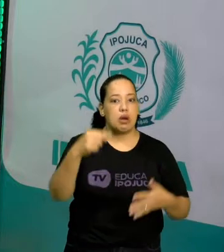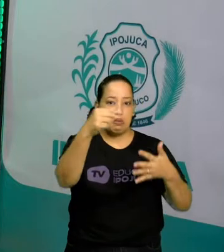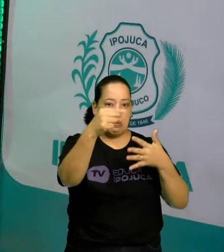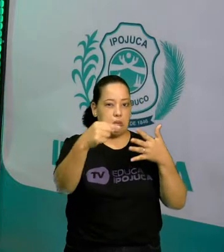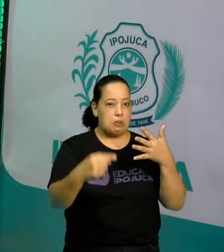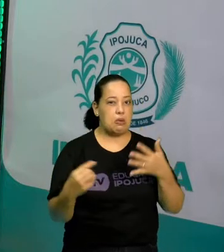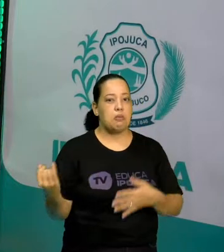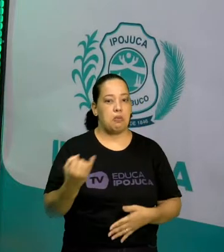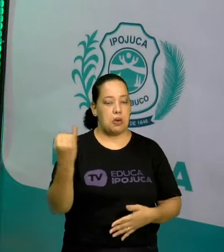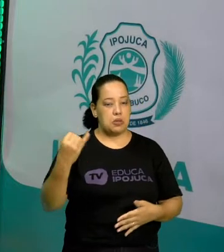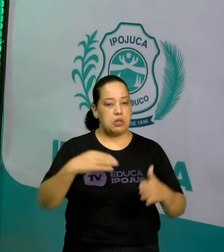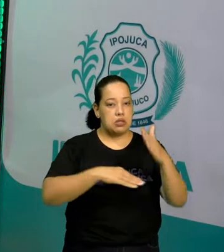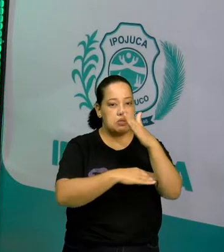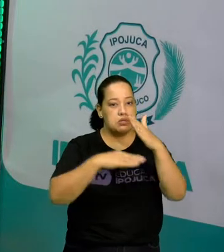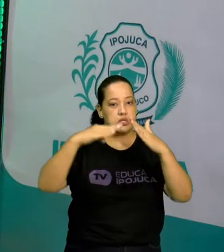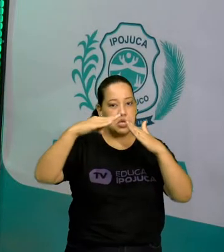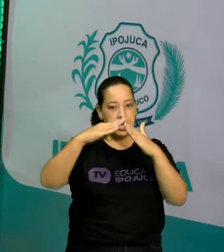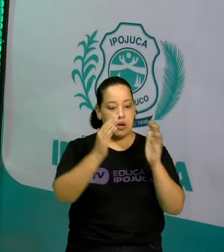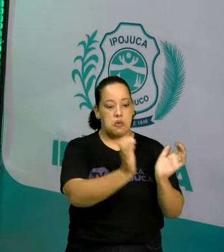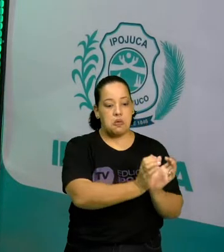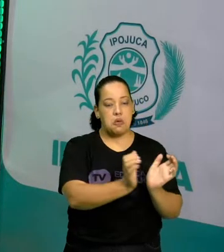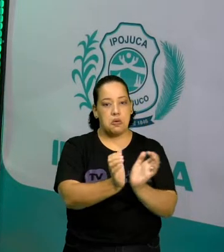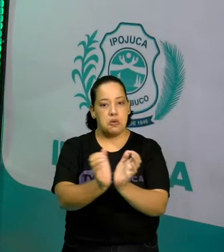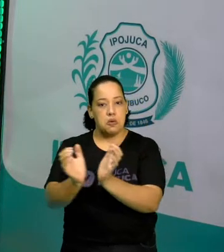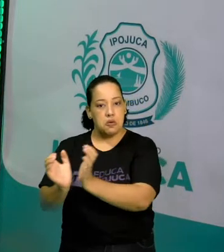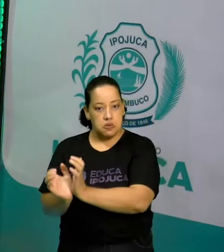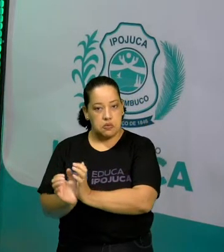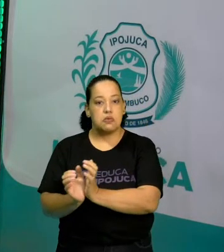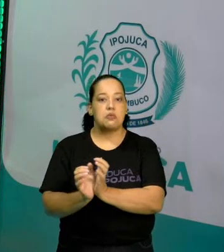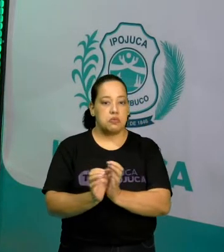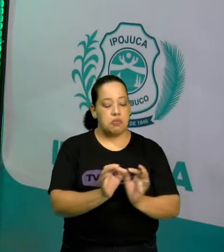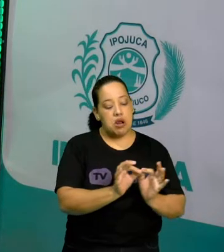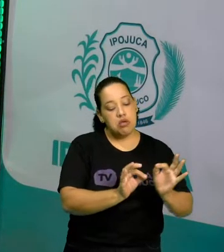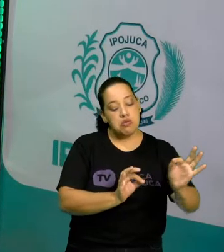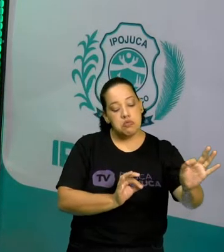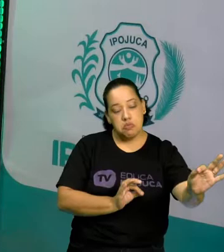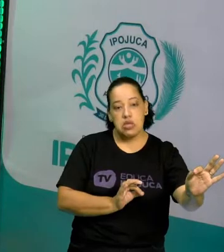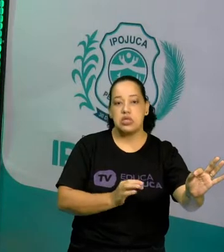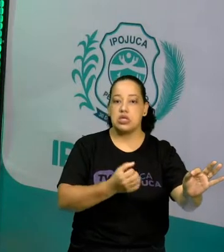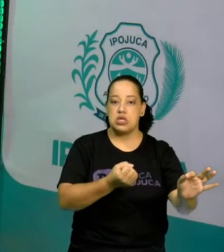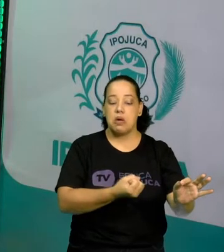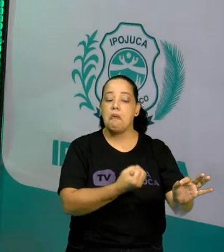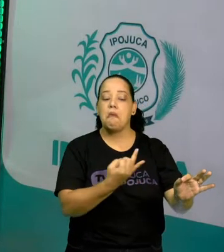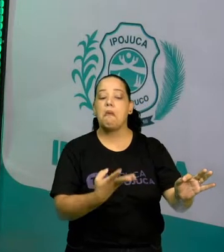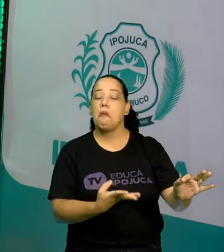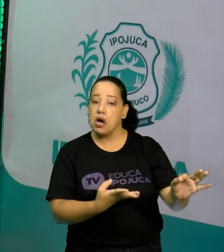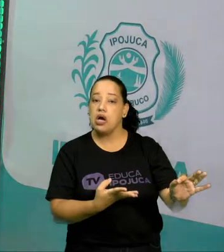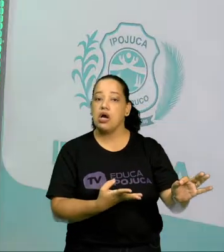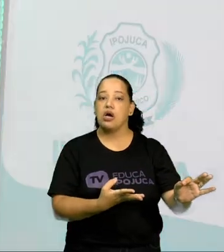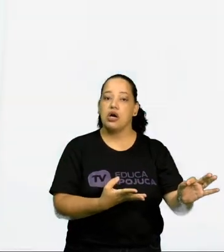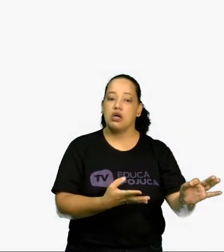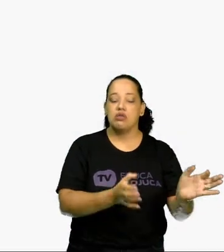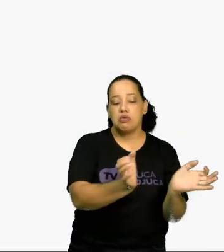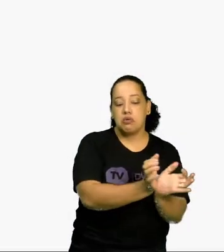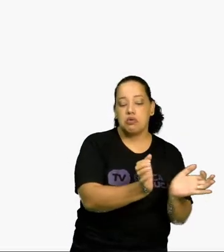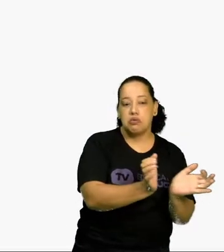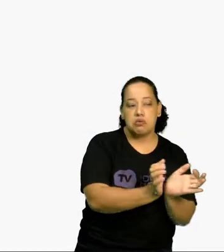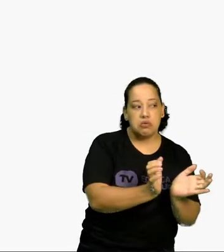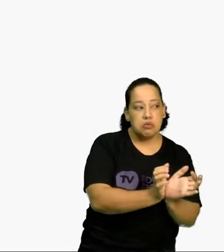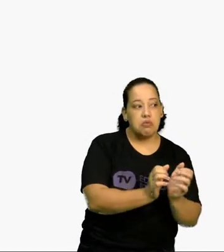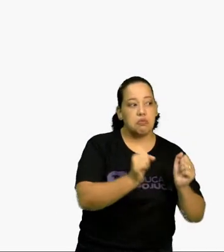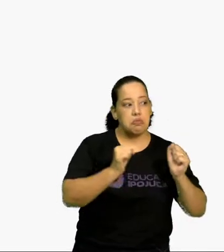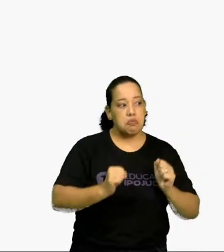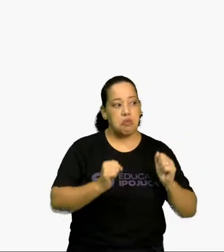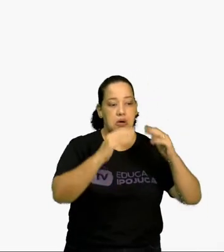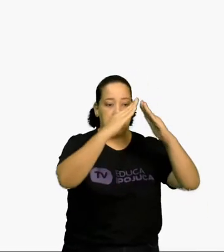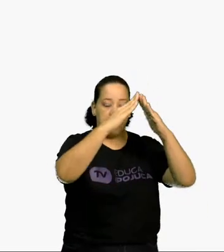Os triângulos podem ser classificados pela medida dos seus lados. Eles podem ser equiláteros.